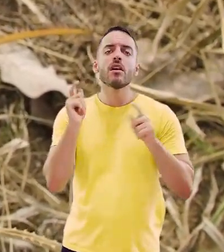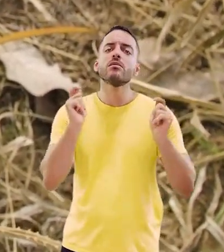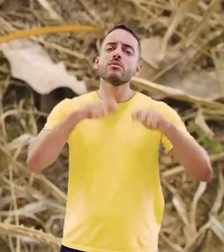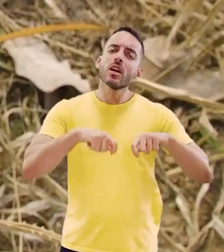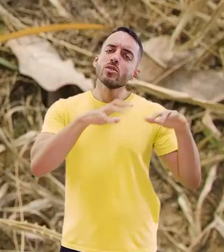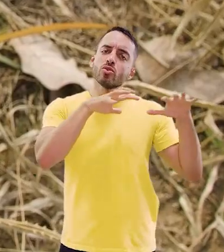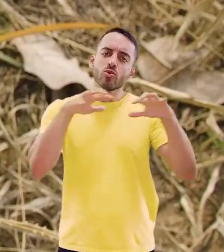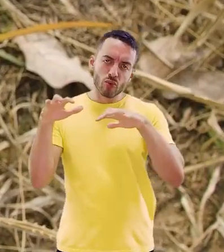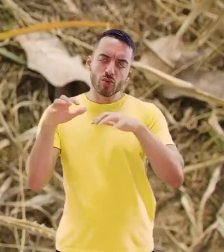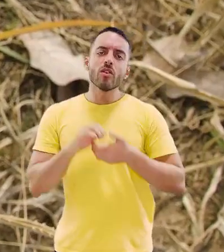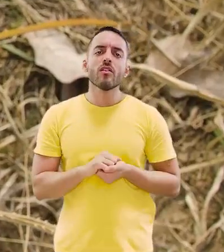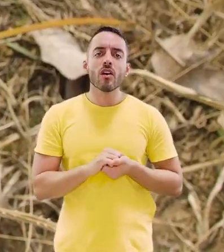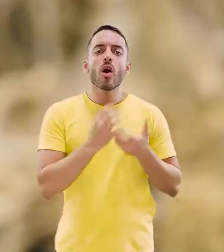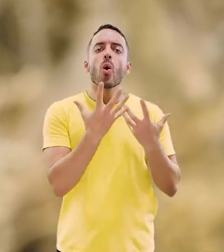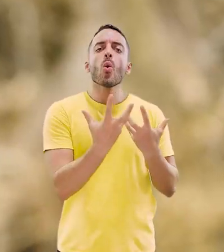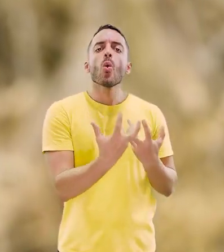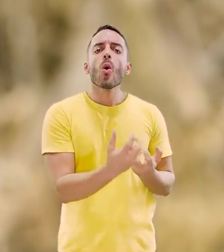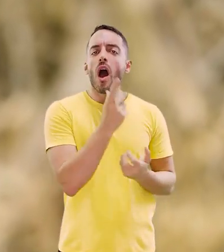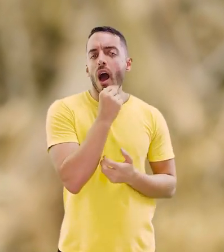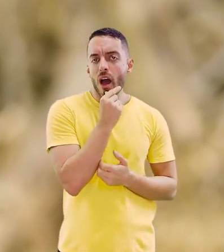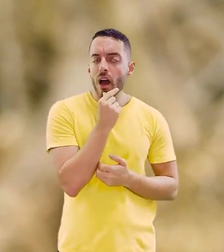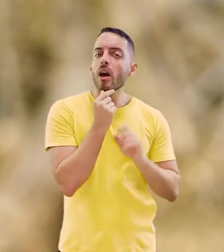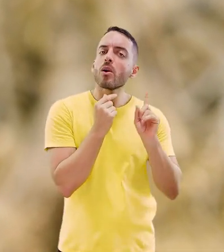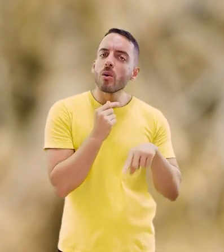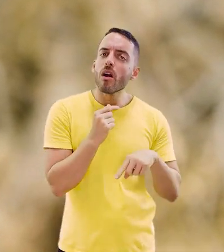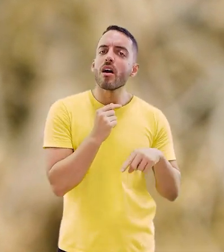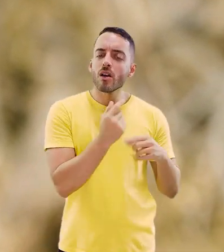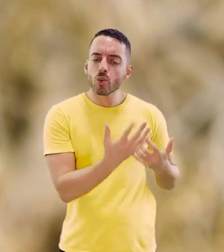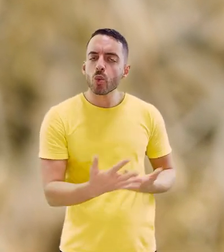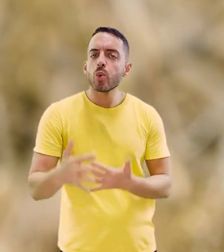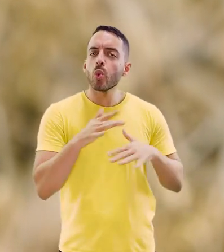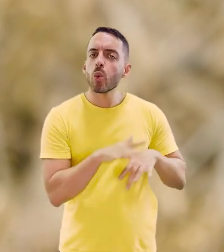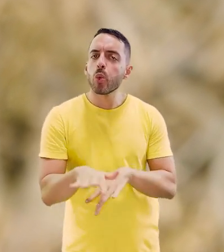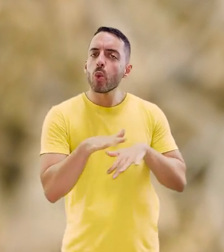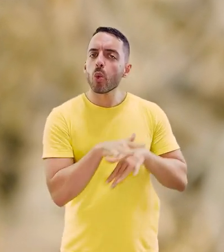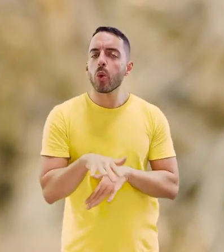para que mantenha a chuva, absorva a água, tá? Para o lençol freático, para o aquífero.